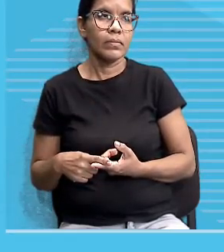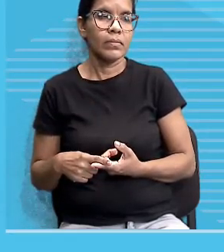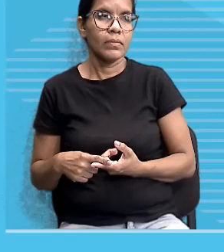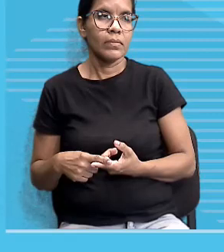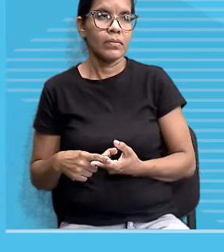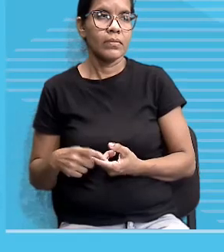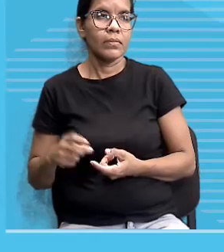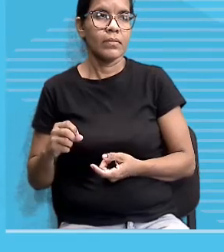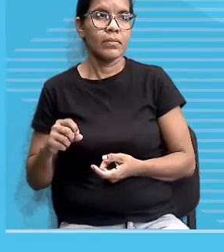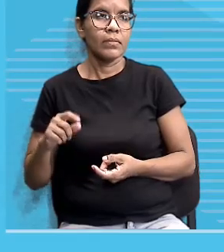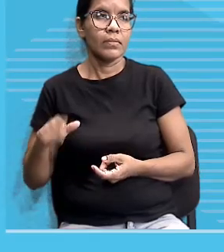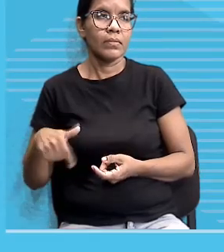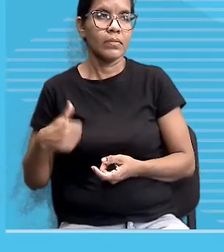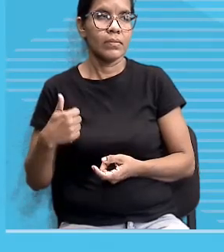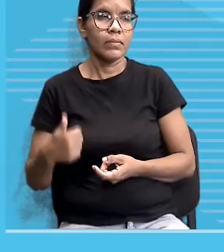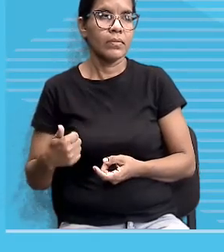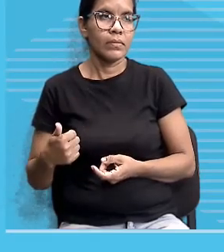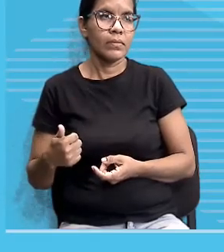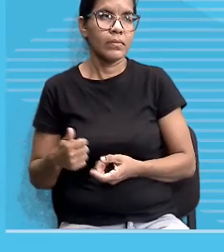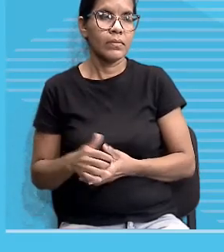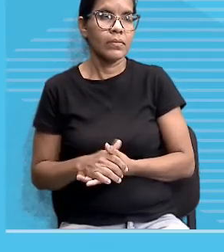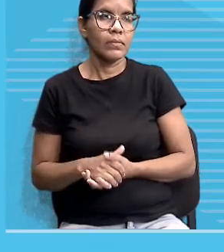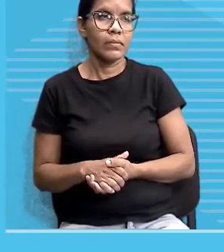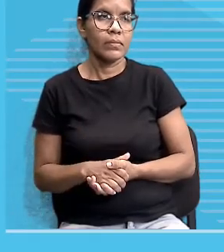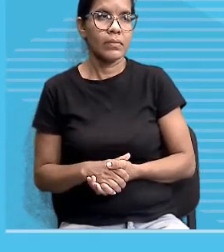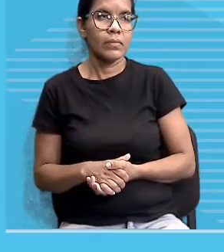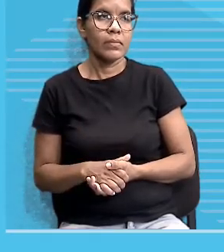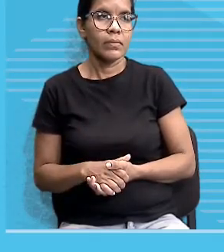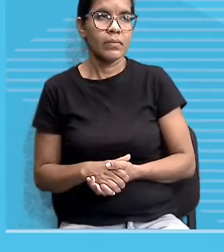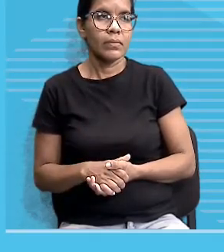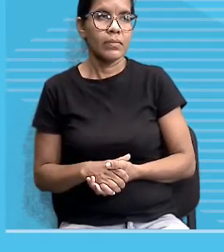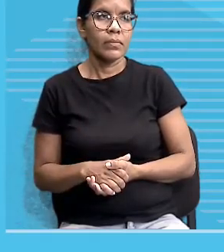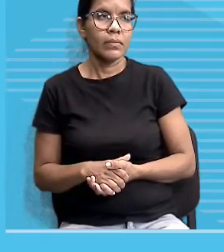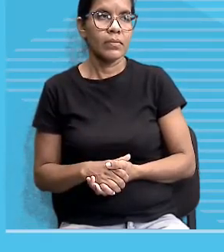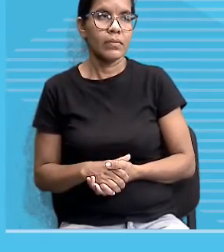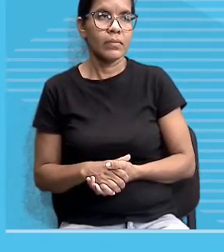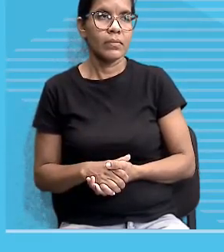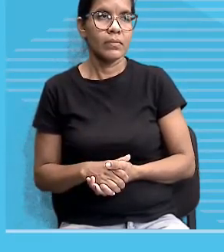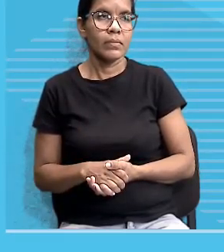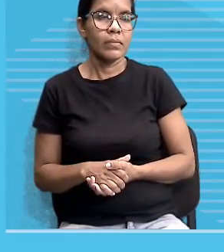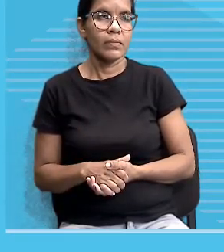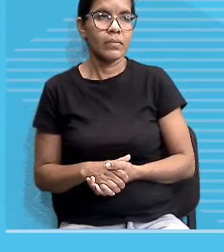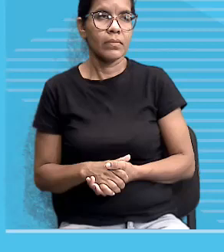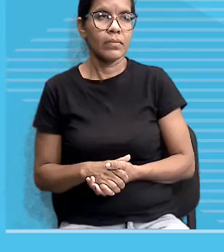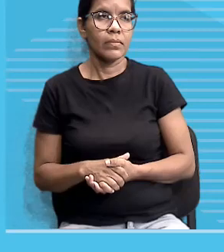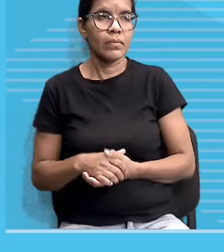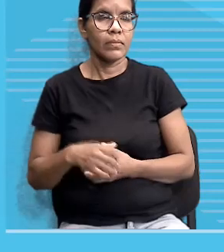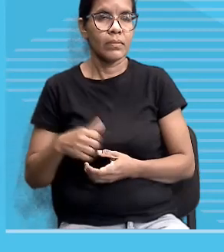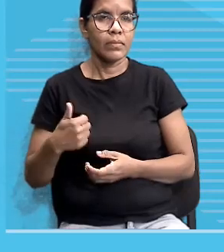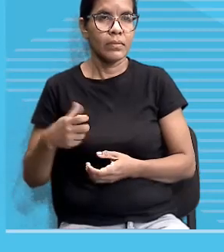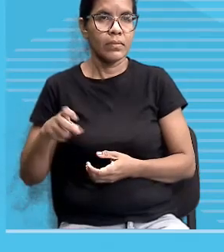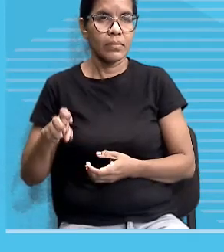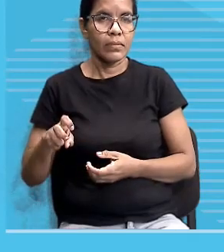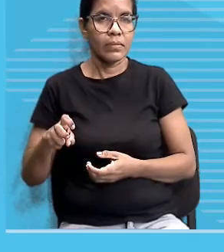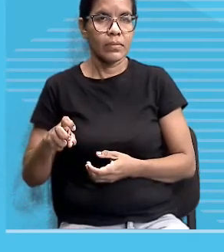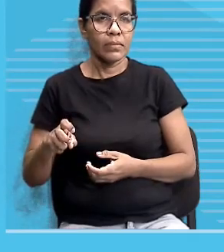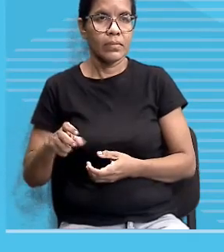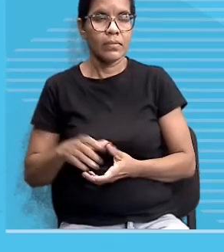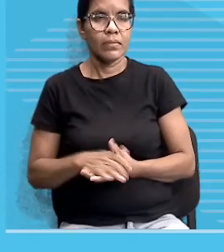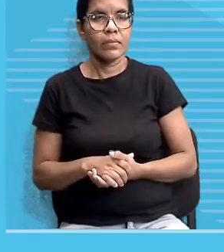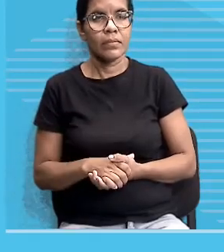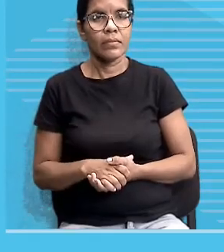e o calor específico é 0,1 e a variação de temperatura